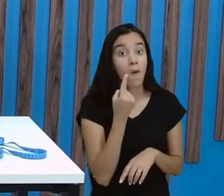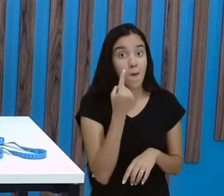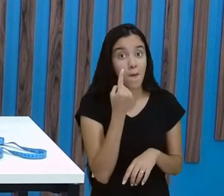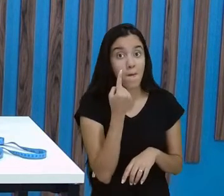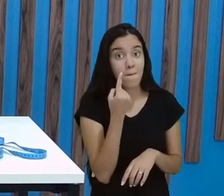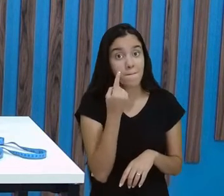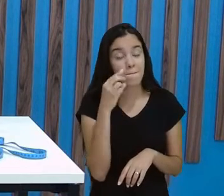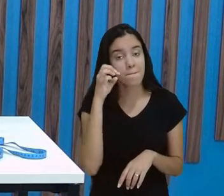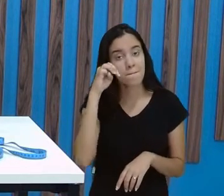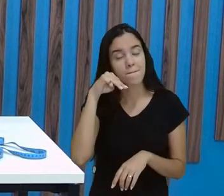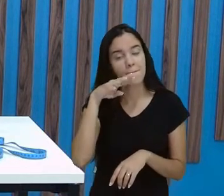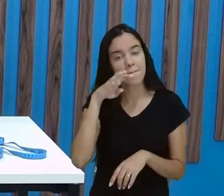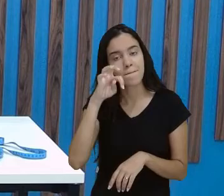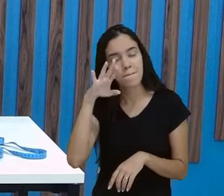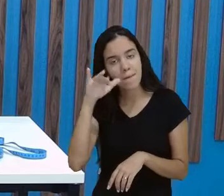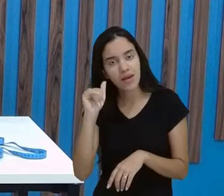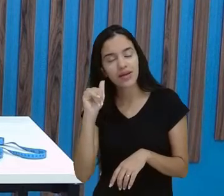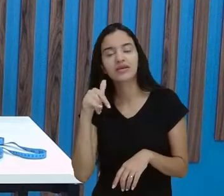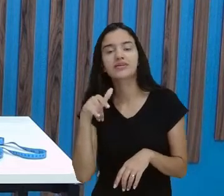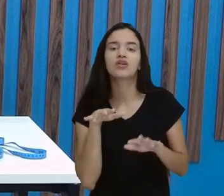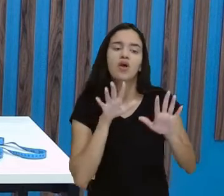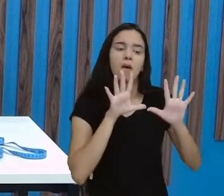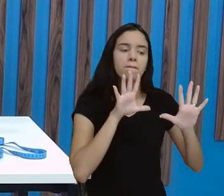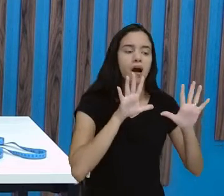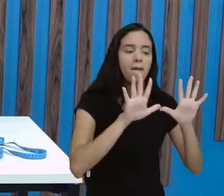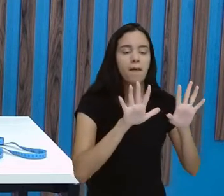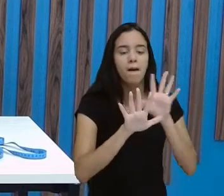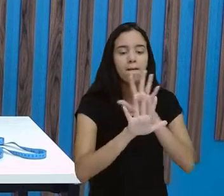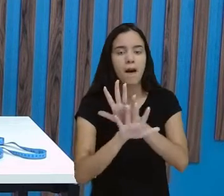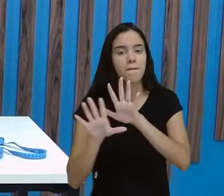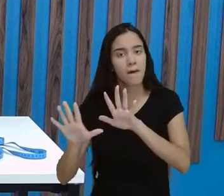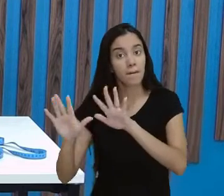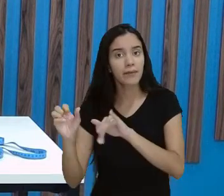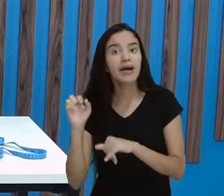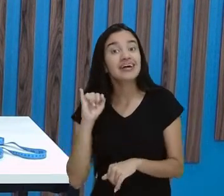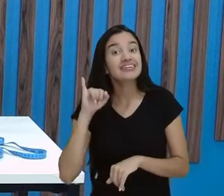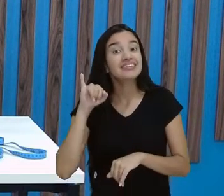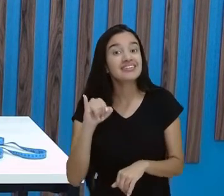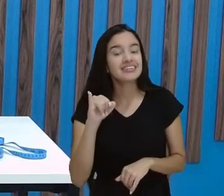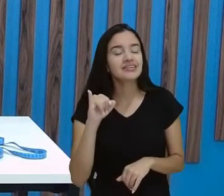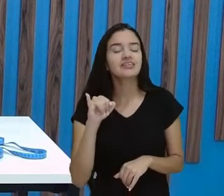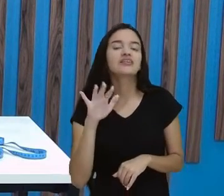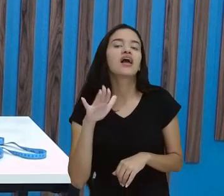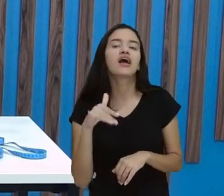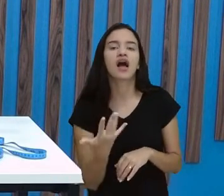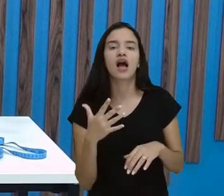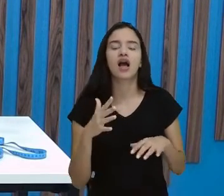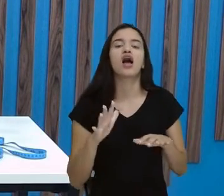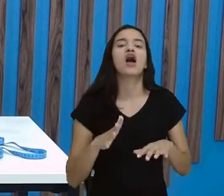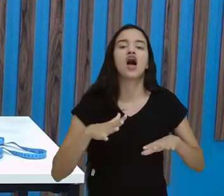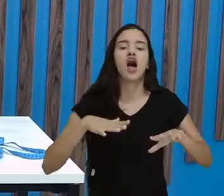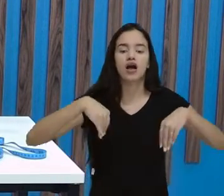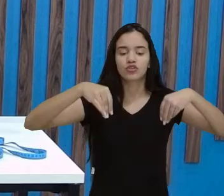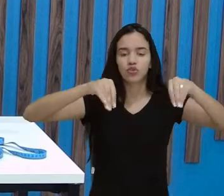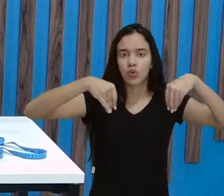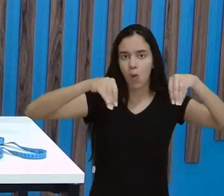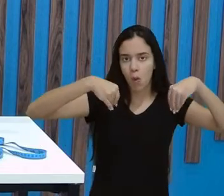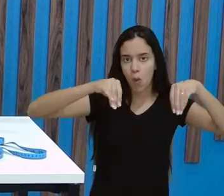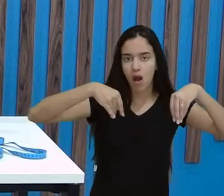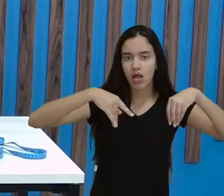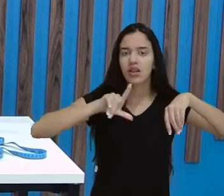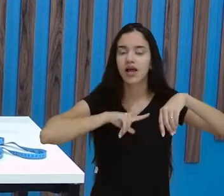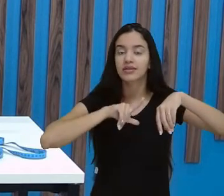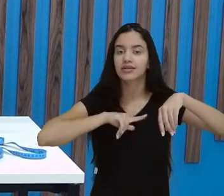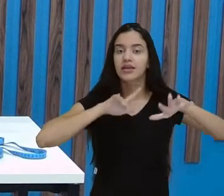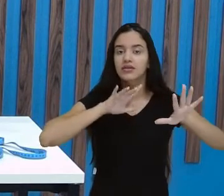metro equivale a 7 palmos dela. Se a toalha tem 14 palmos,